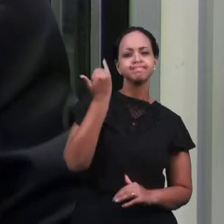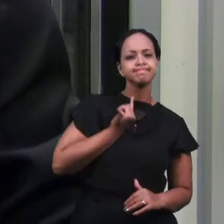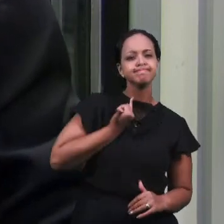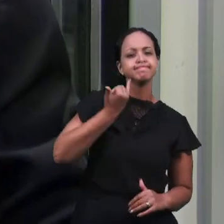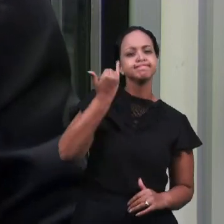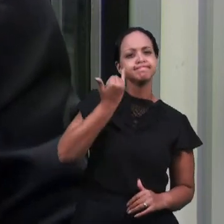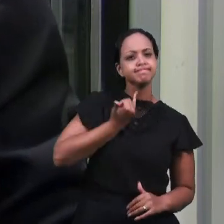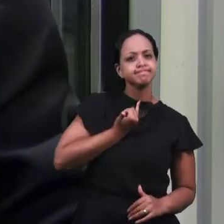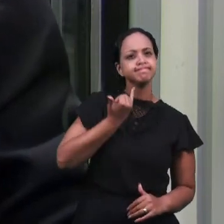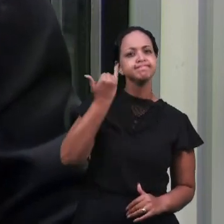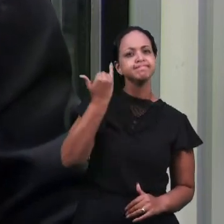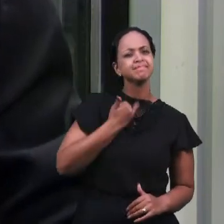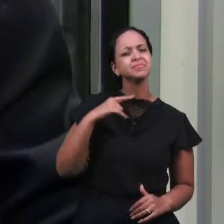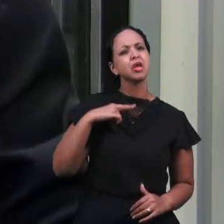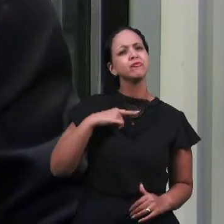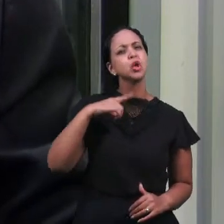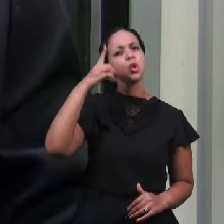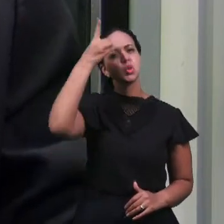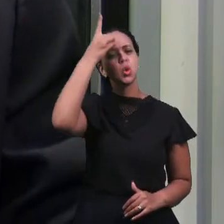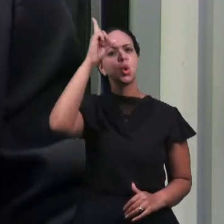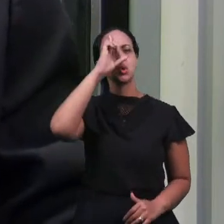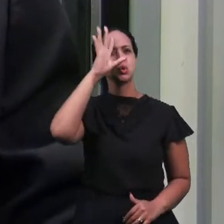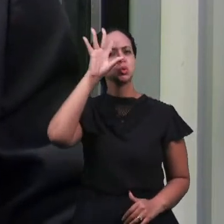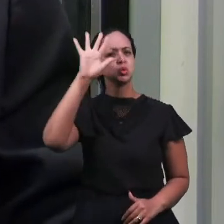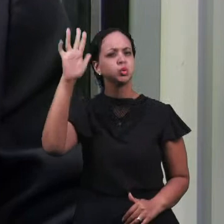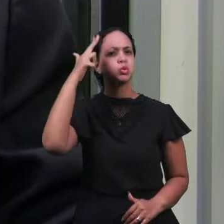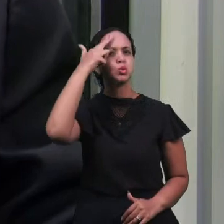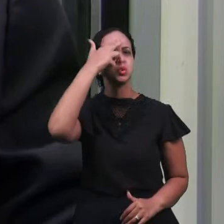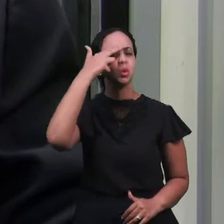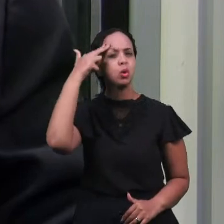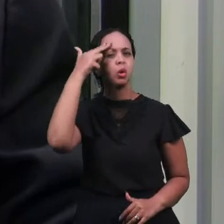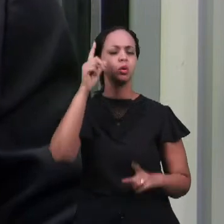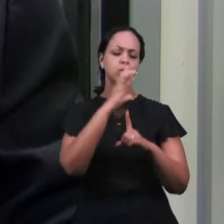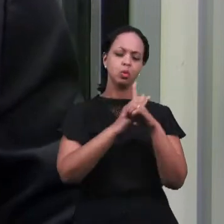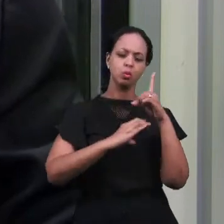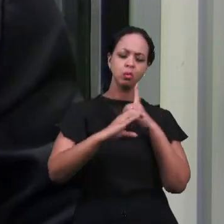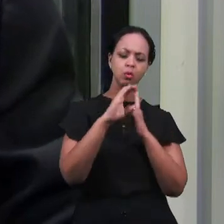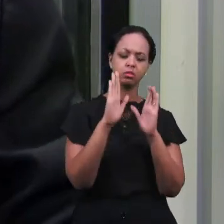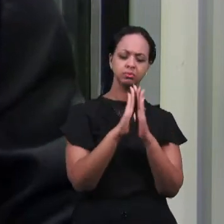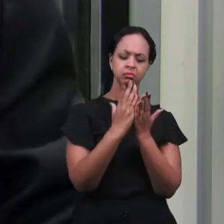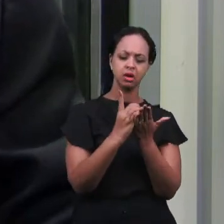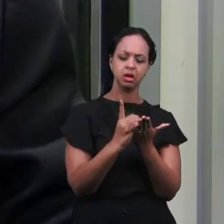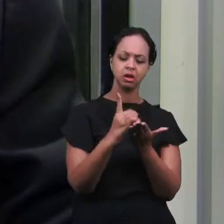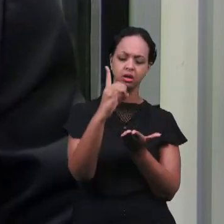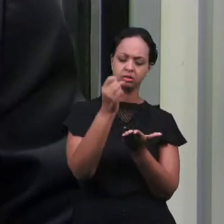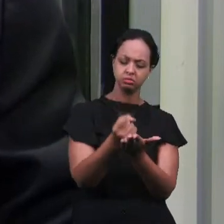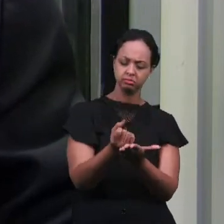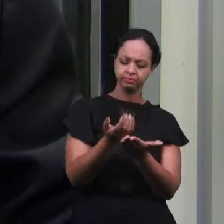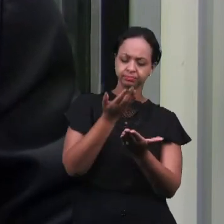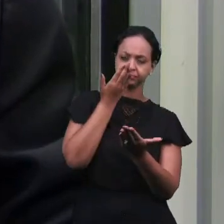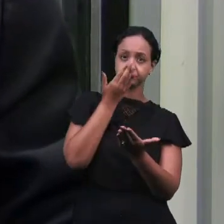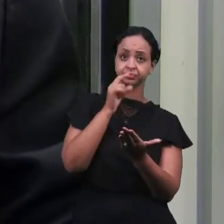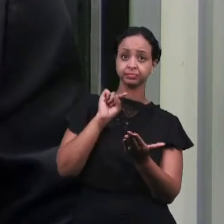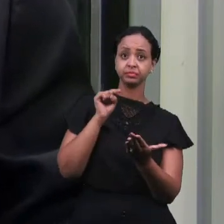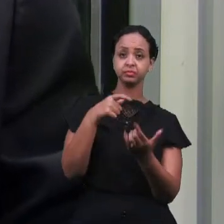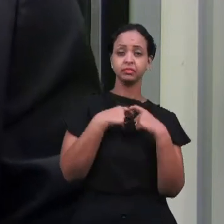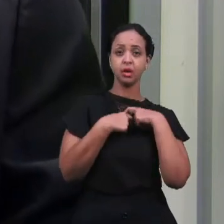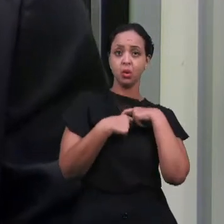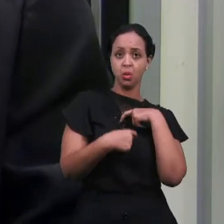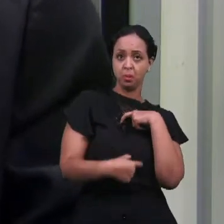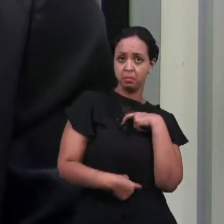Então, vieram sonhos, vieram experiências nos cultos, a palavra revelada, tudo aquilo. Eu me fui levantado como